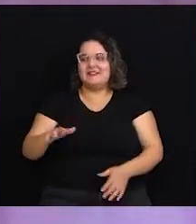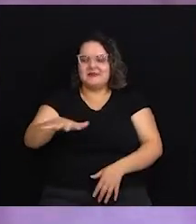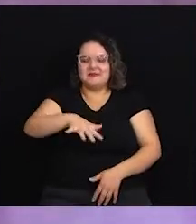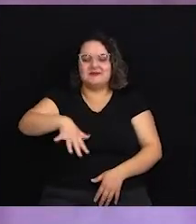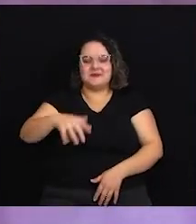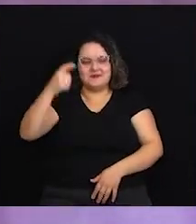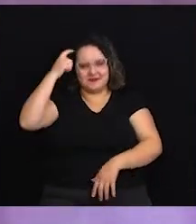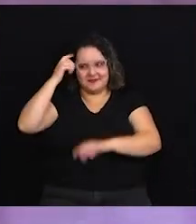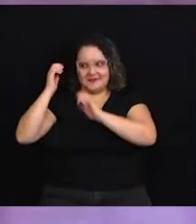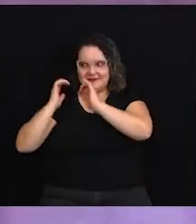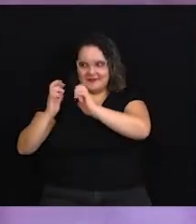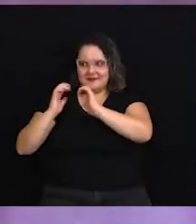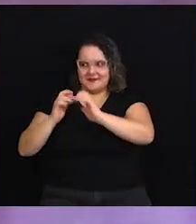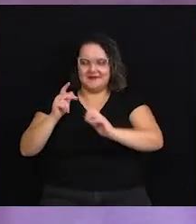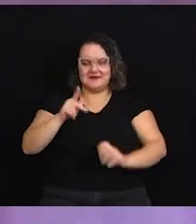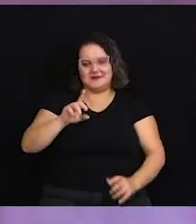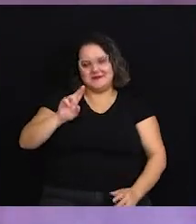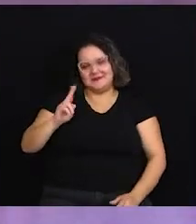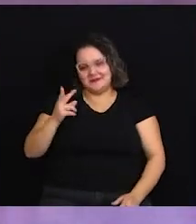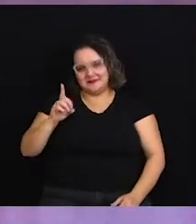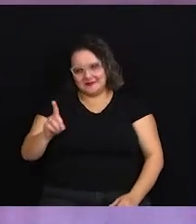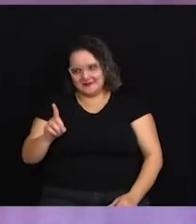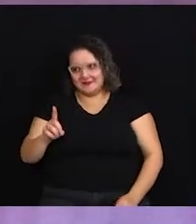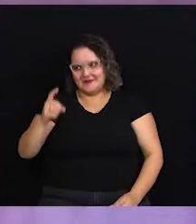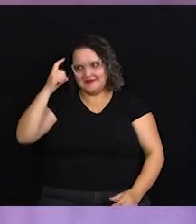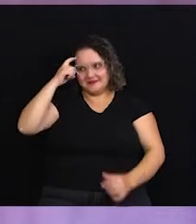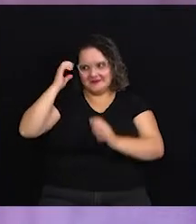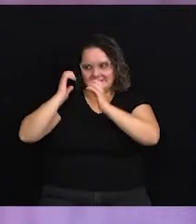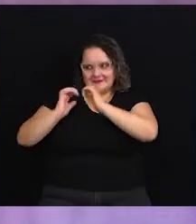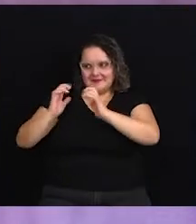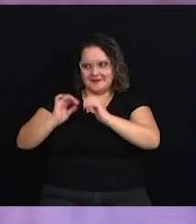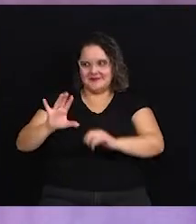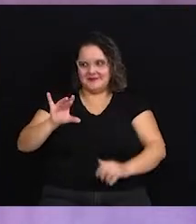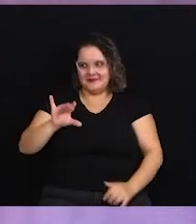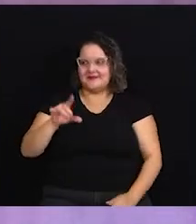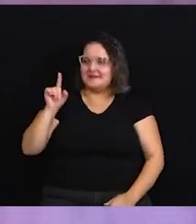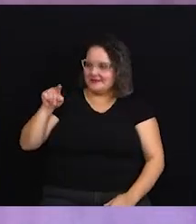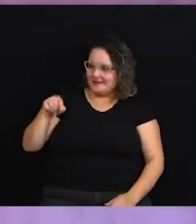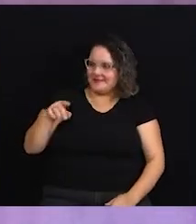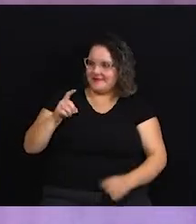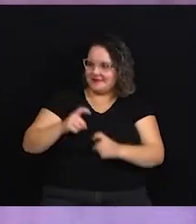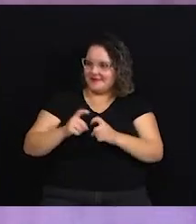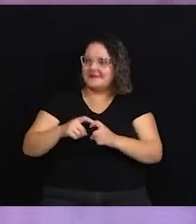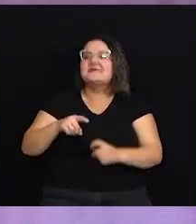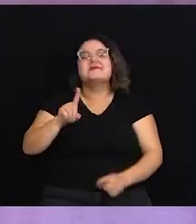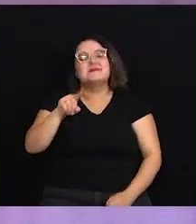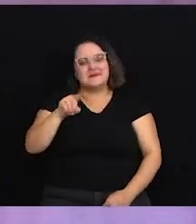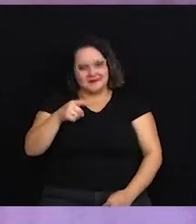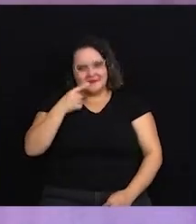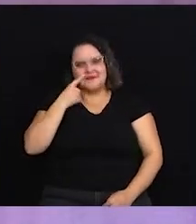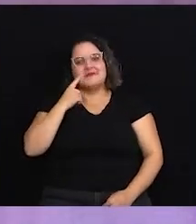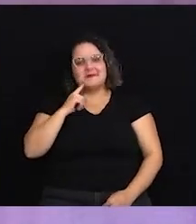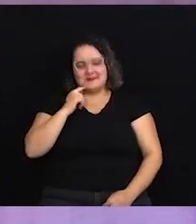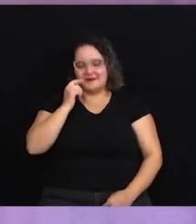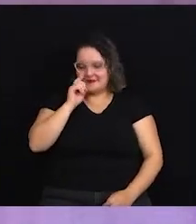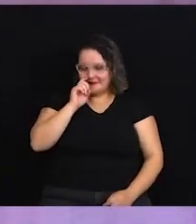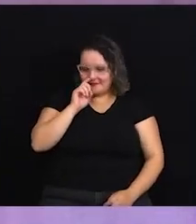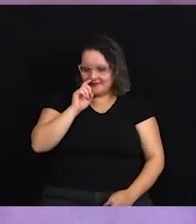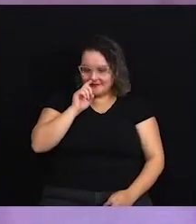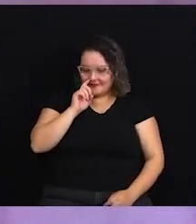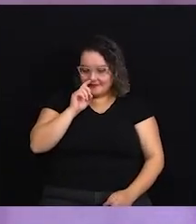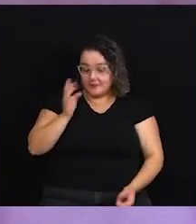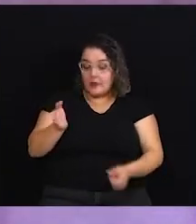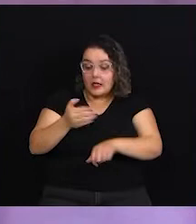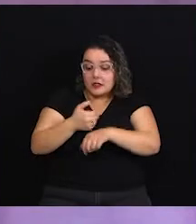da Unicamp e phd em neurociência isso mesmo na Doutor é É isso mesmo rick-l